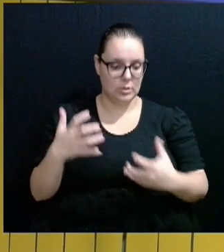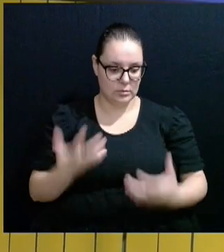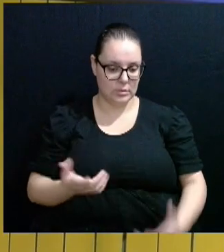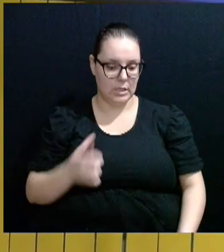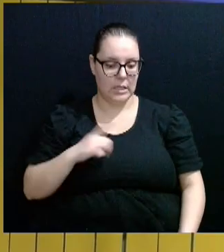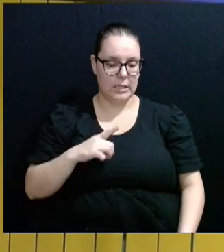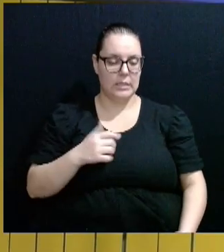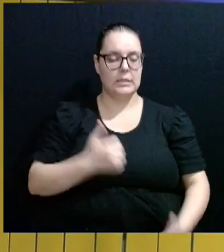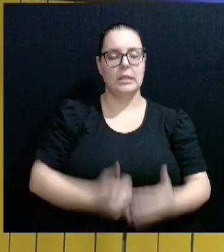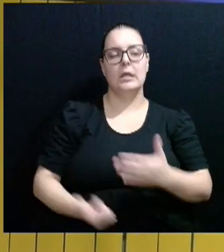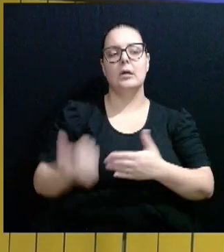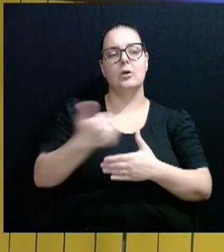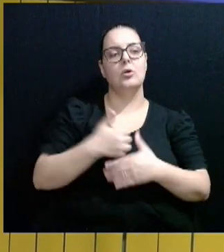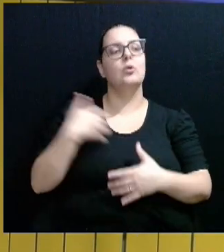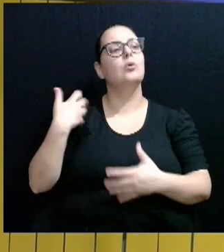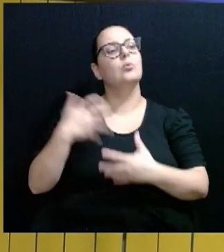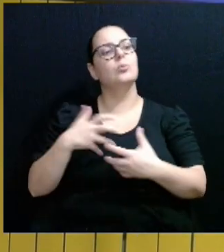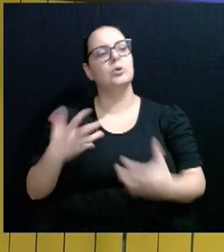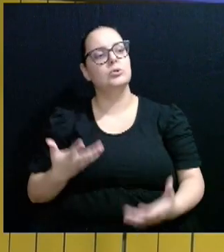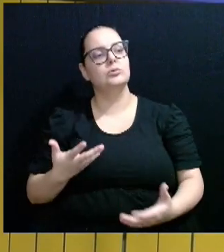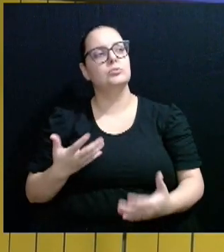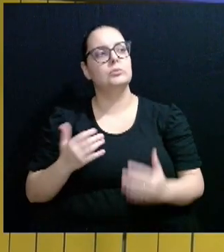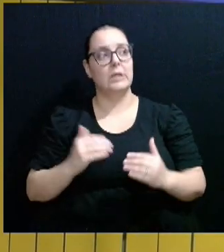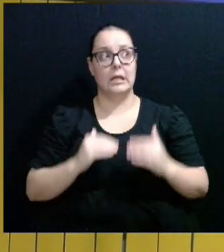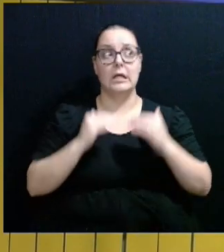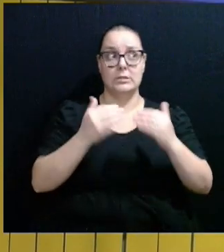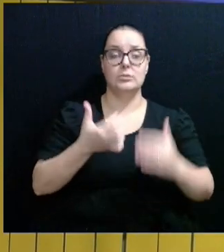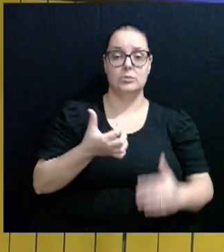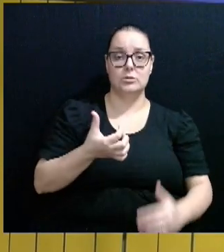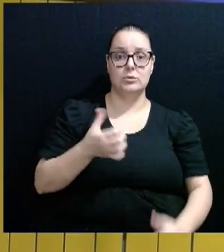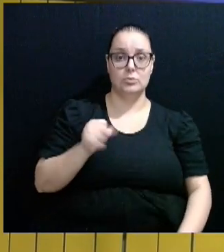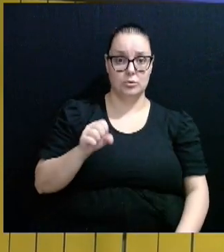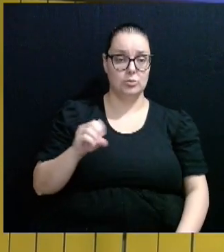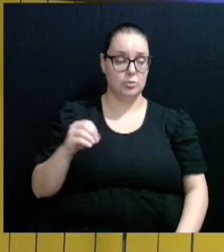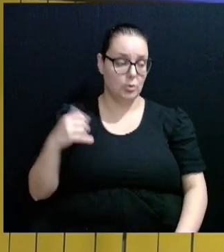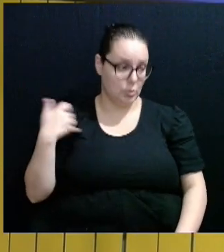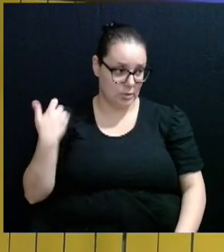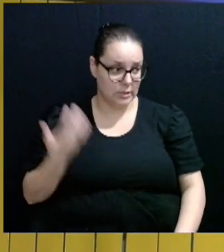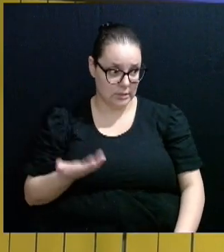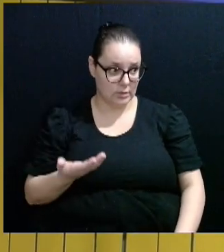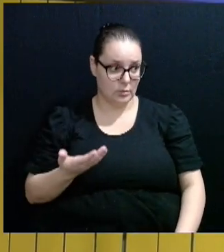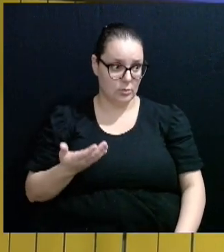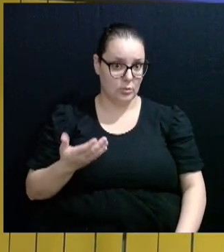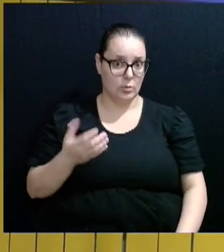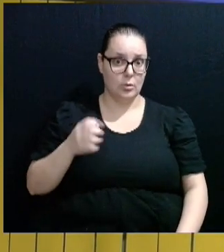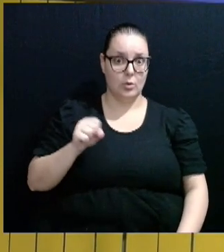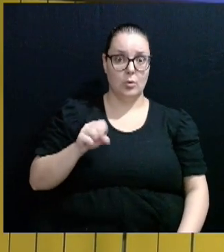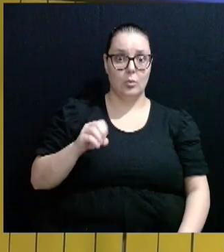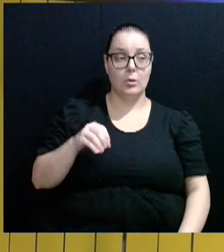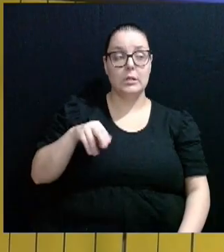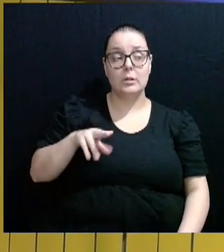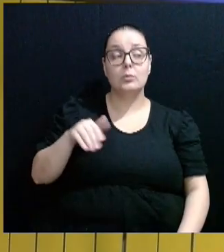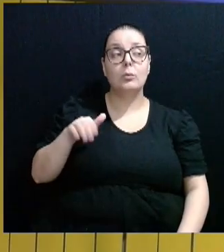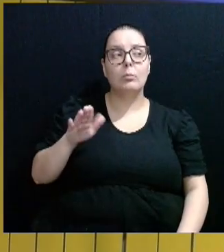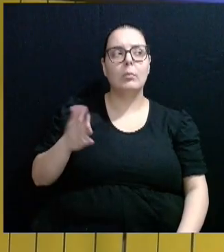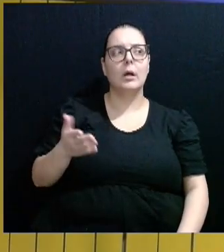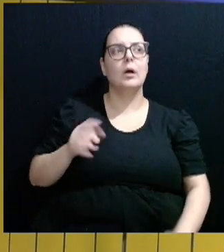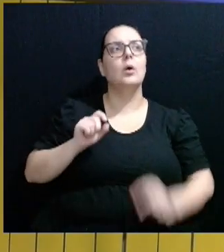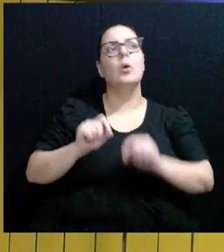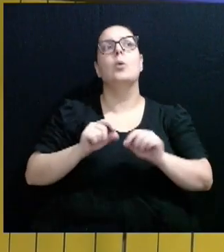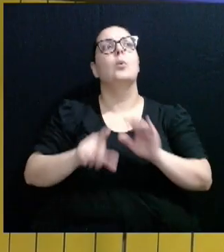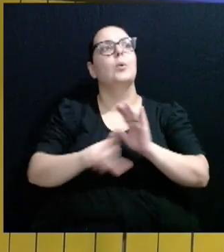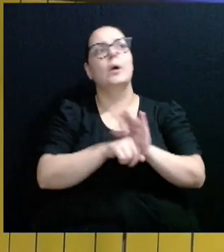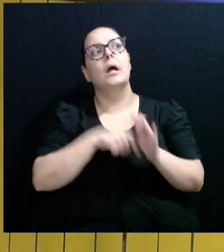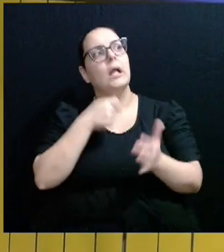para idosos acima dos 80 anos, né? 80 anos ou mais. O que a lei garante